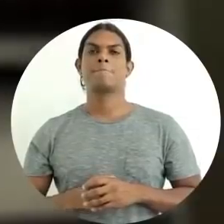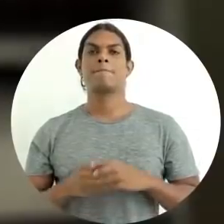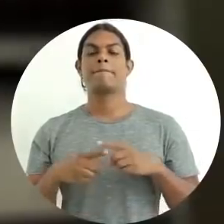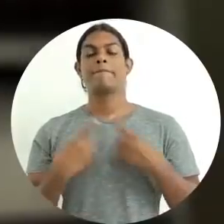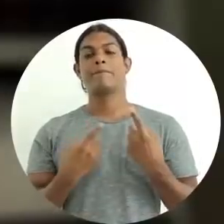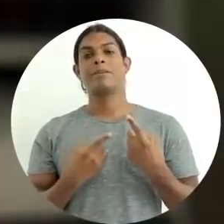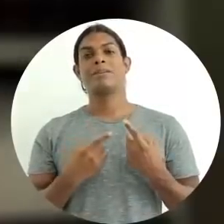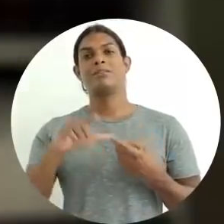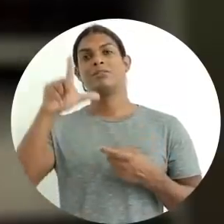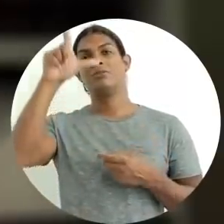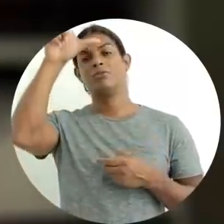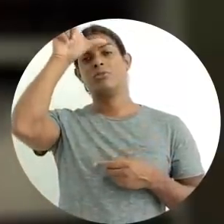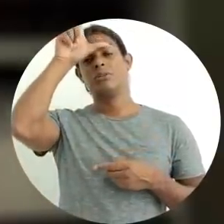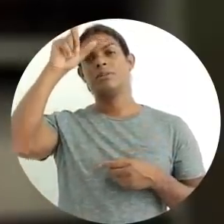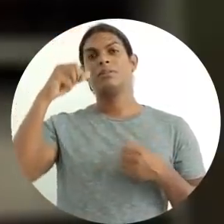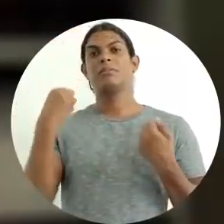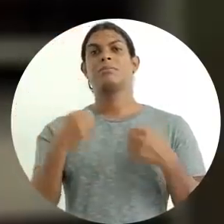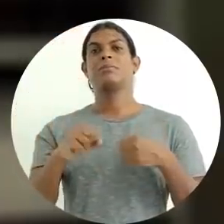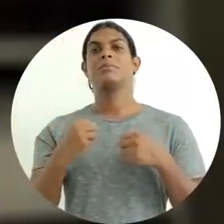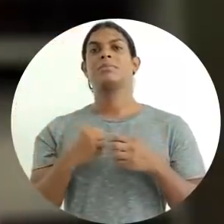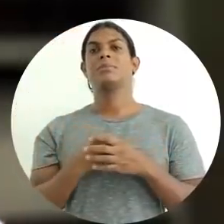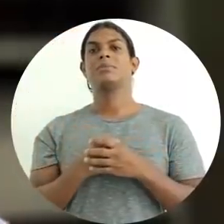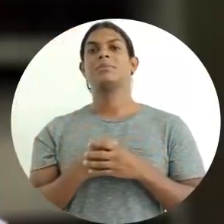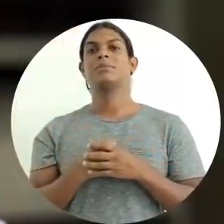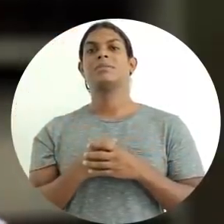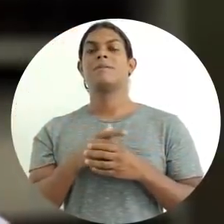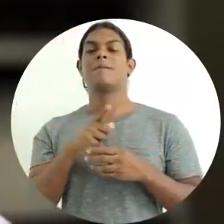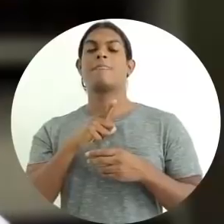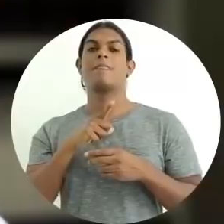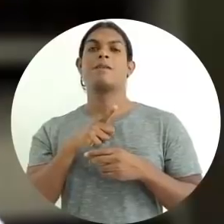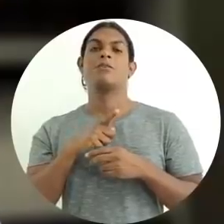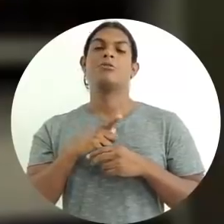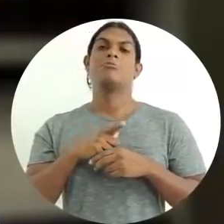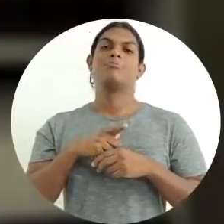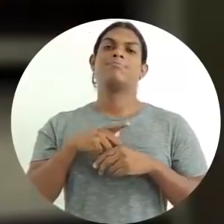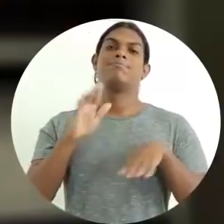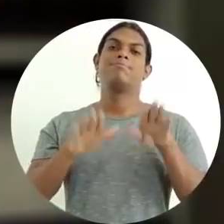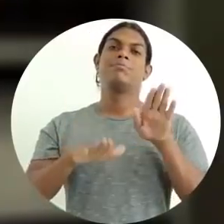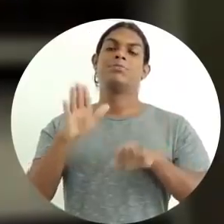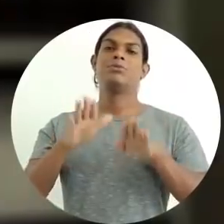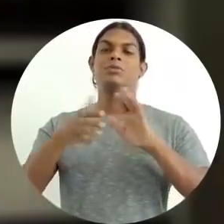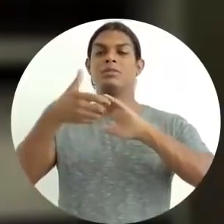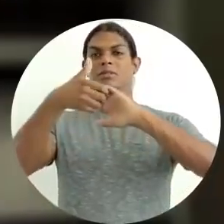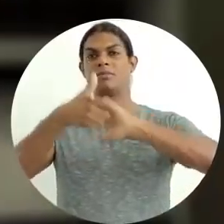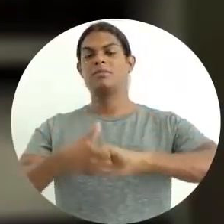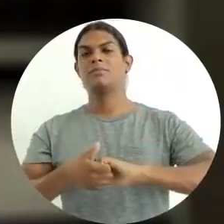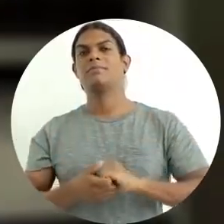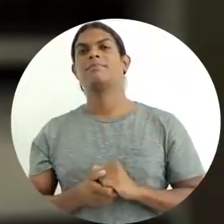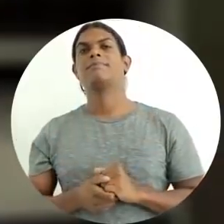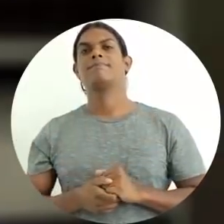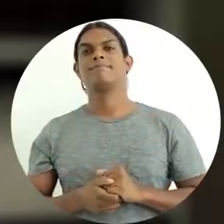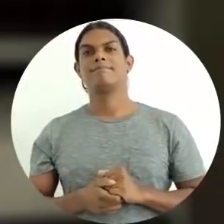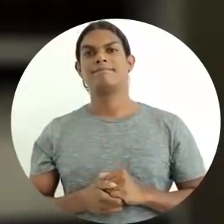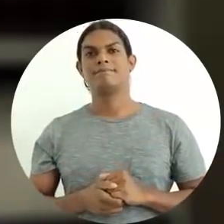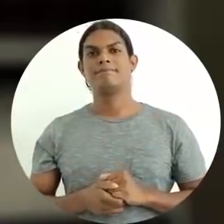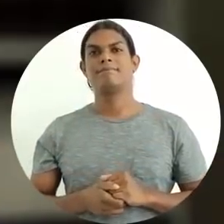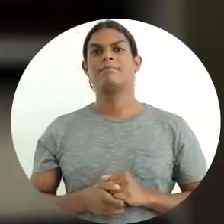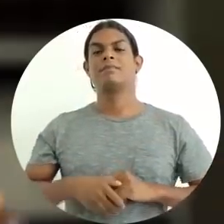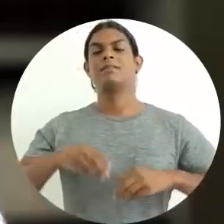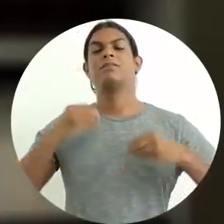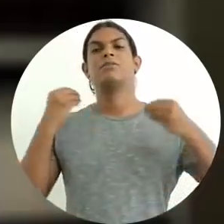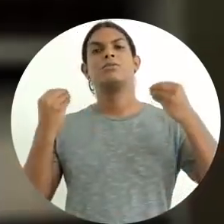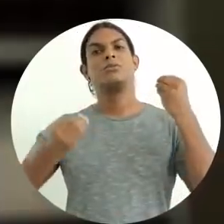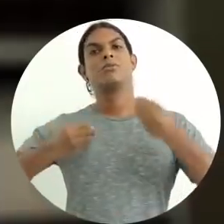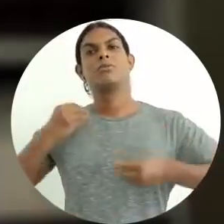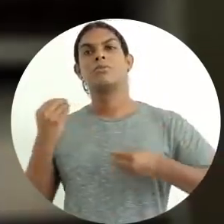adaptação. Só que o líder, ele precisa ter algumas habilidades. Isto mesmo, a